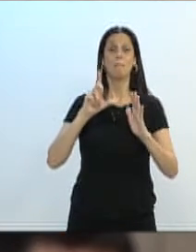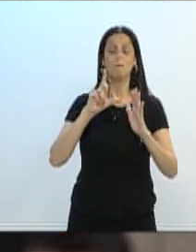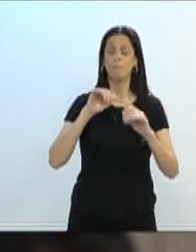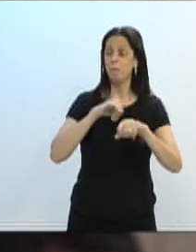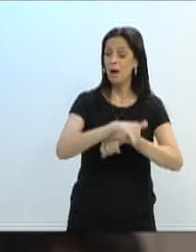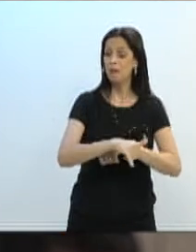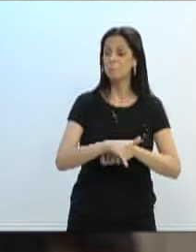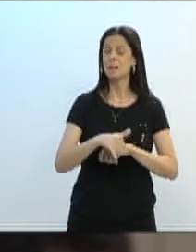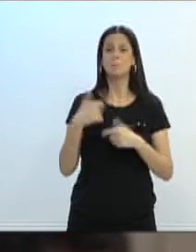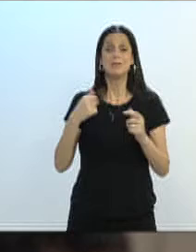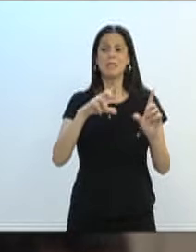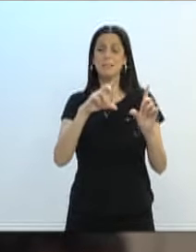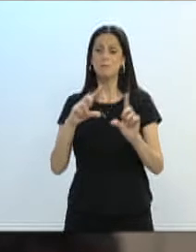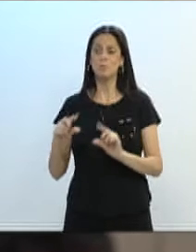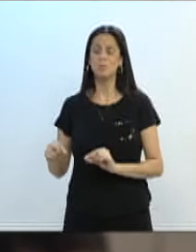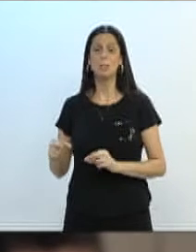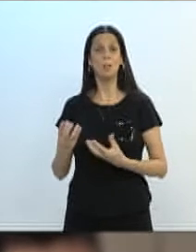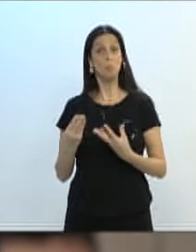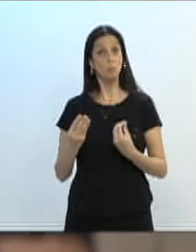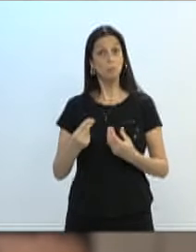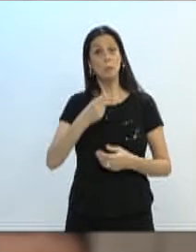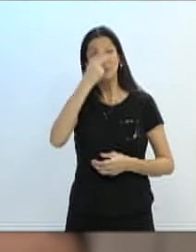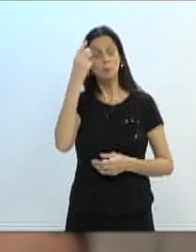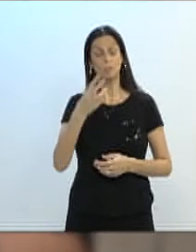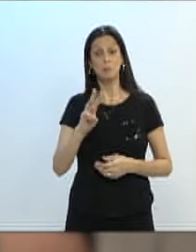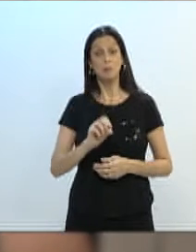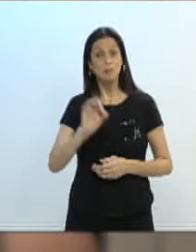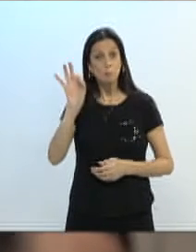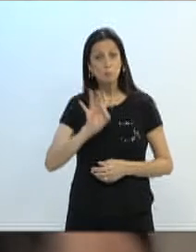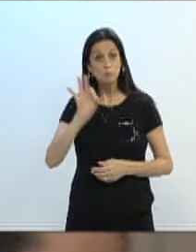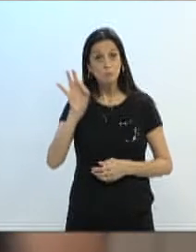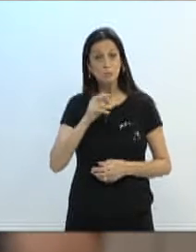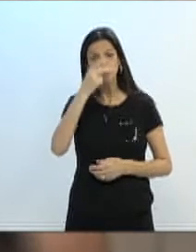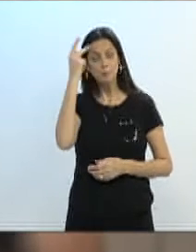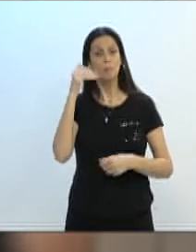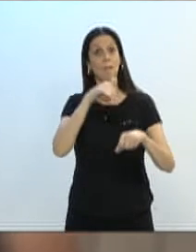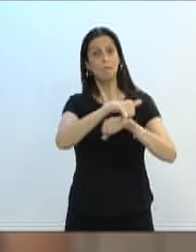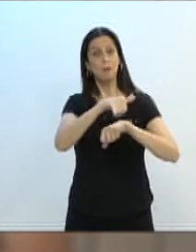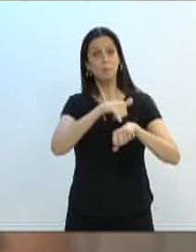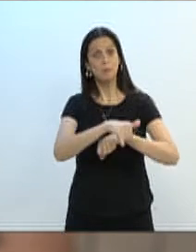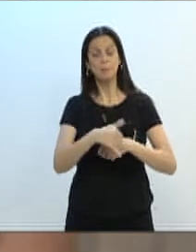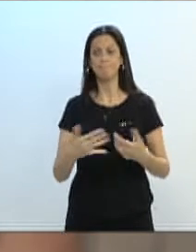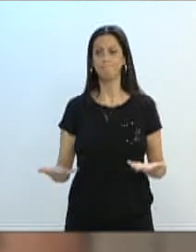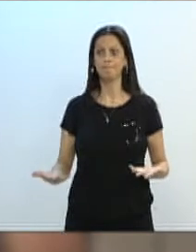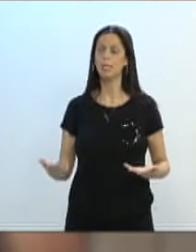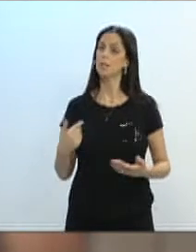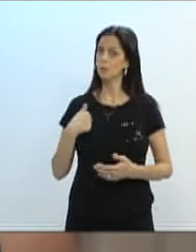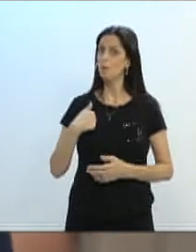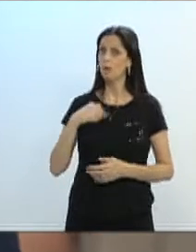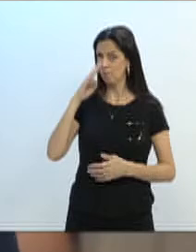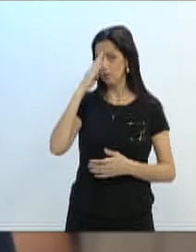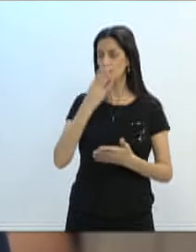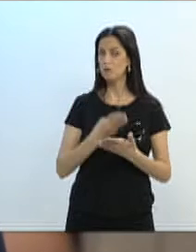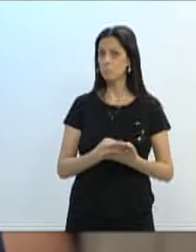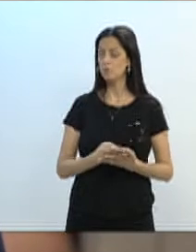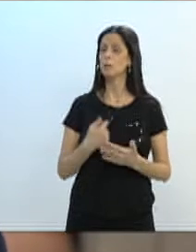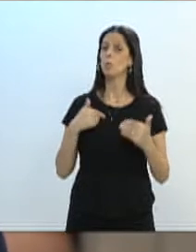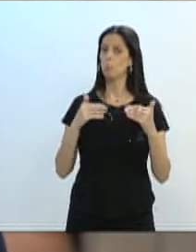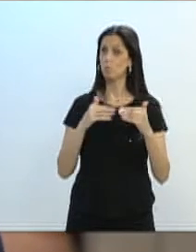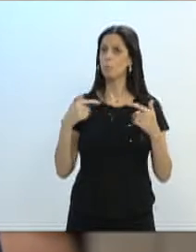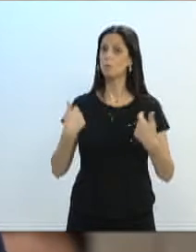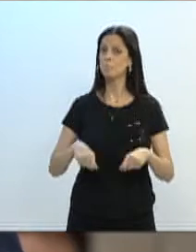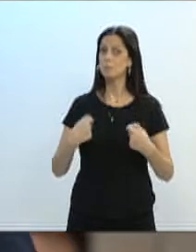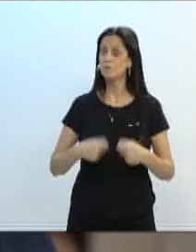número absurdamente grande e a gente precisa, sim, emplacar políticas de conscientização, etc. Até porque o município de Blumenau